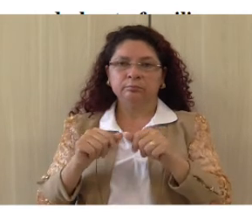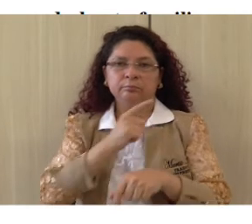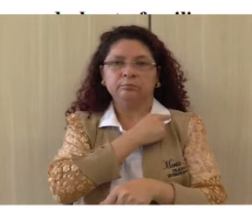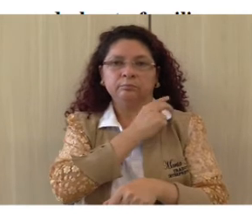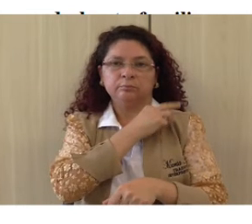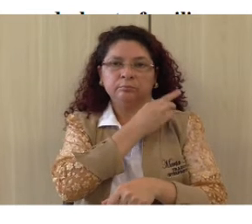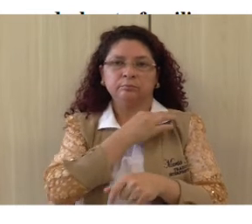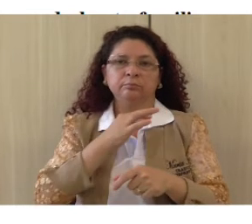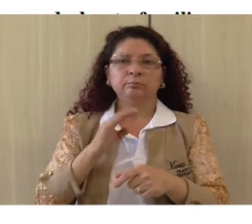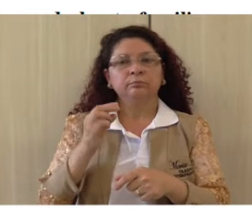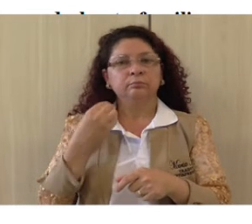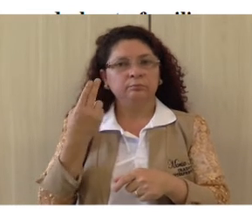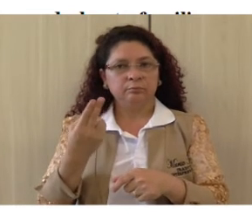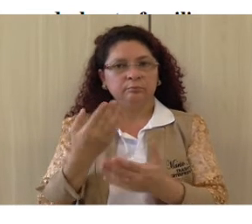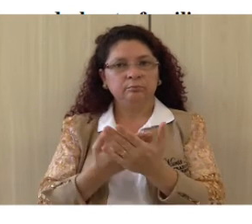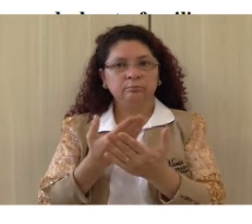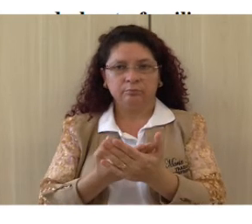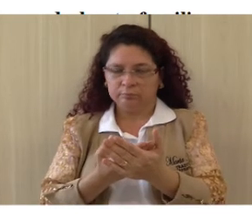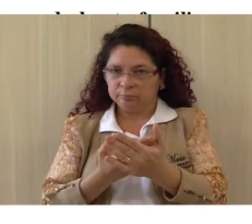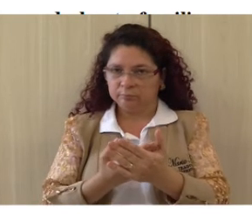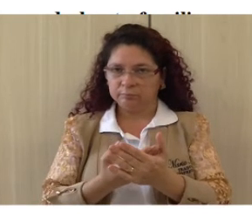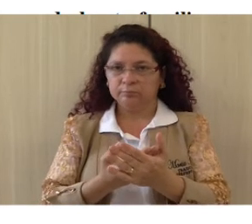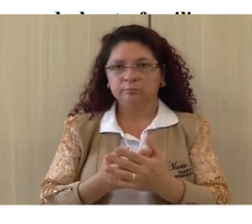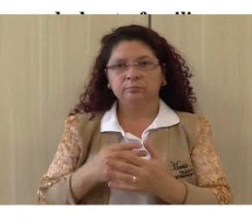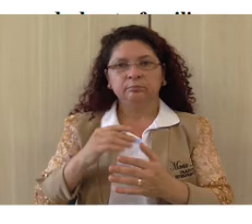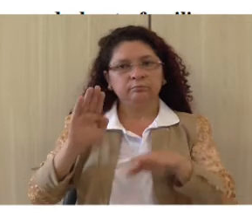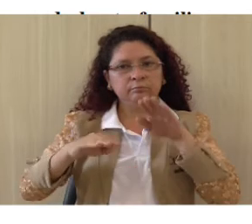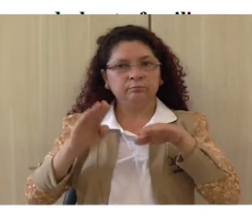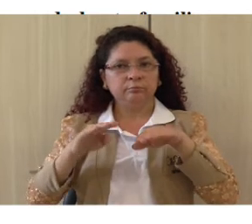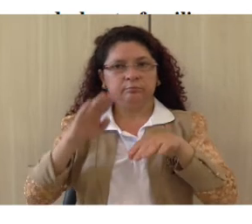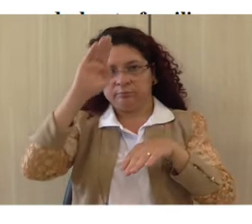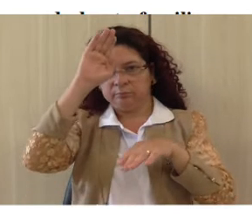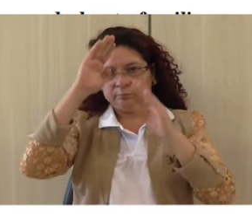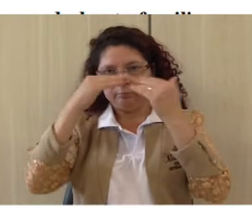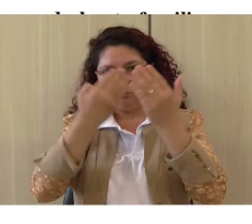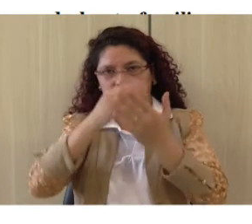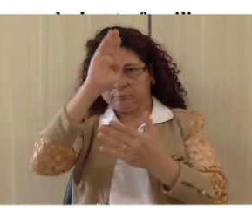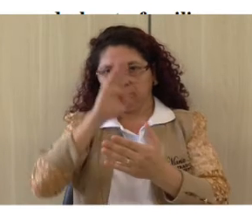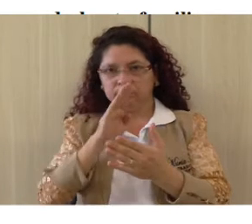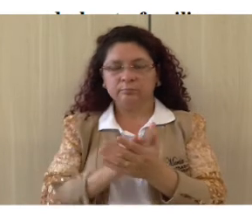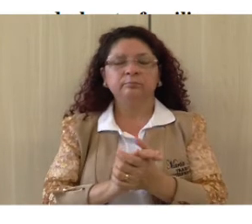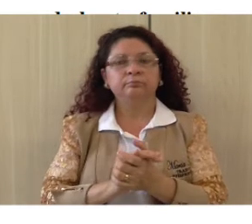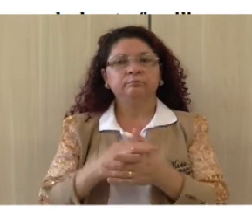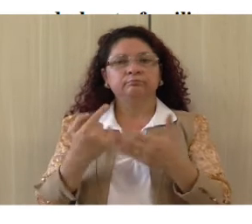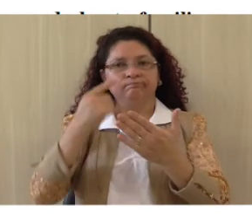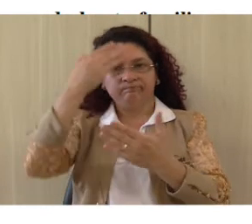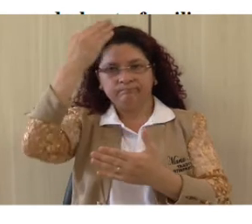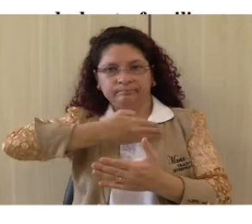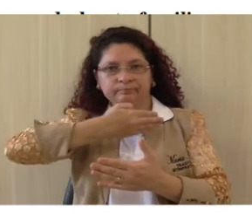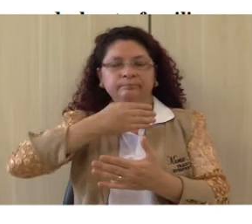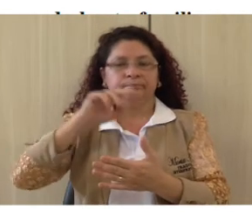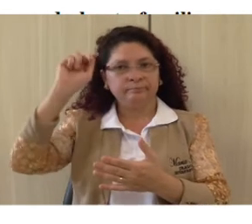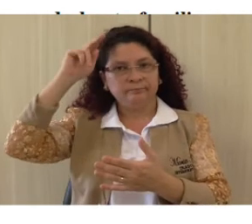integralmente o ensino médio ou ensino equivalente em escola pública. B. Autodeclaração de cor,